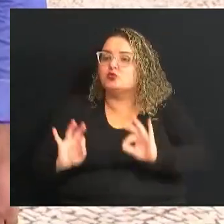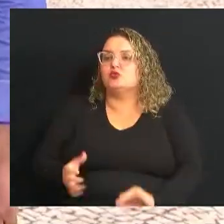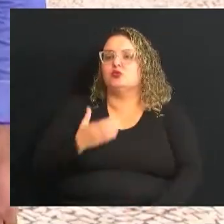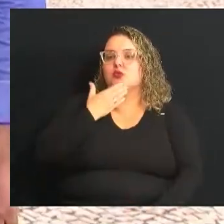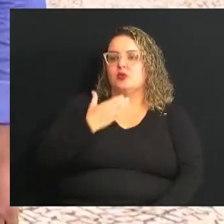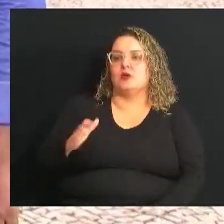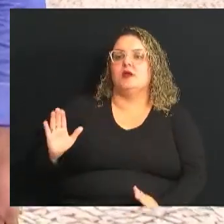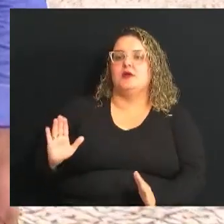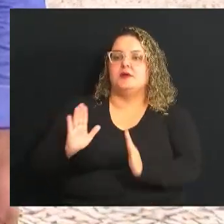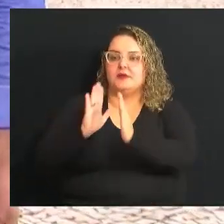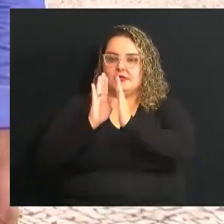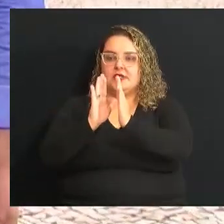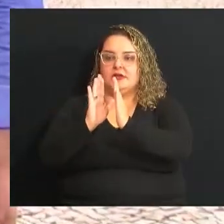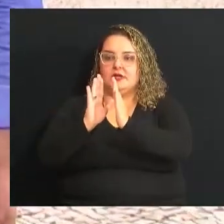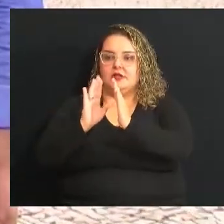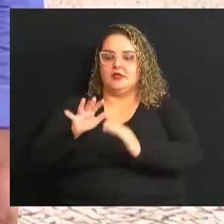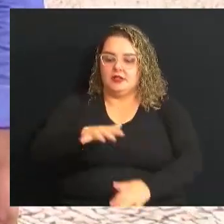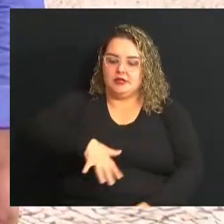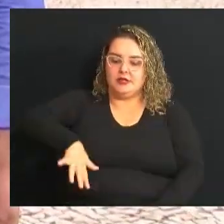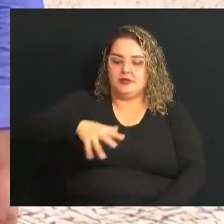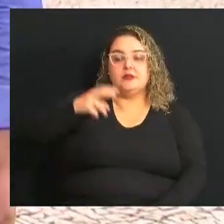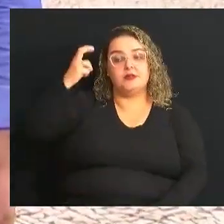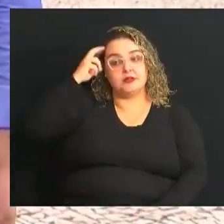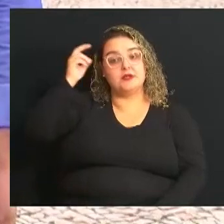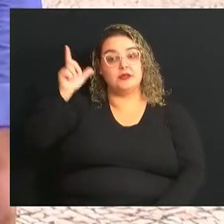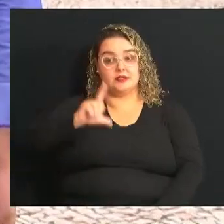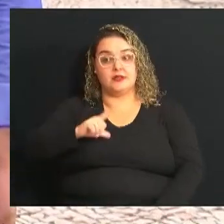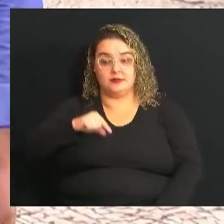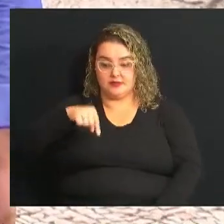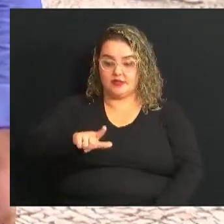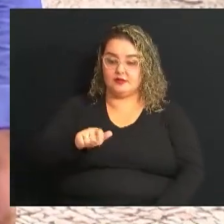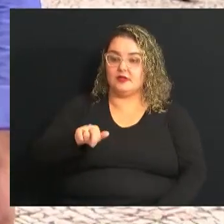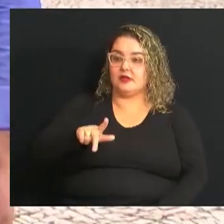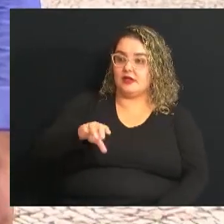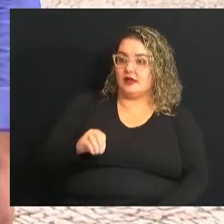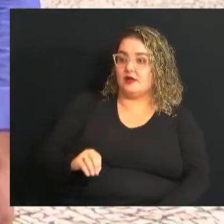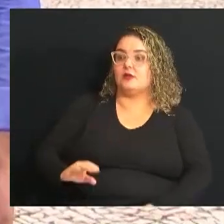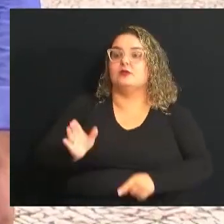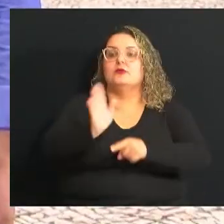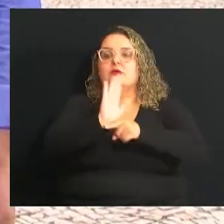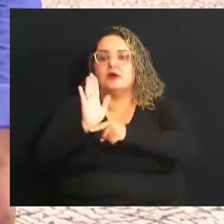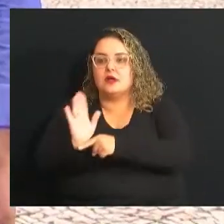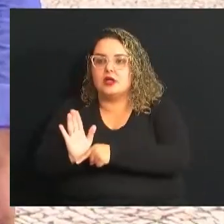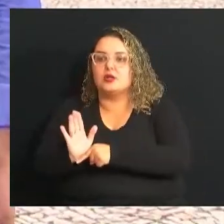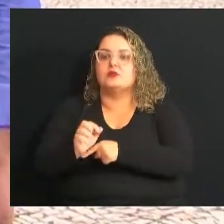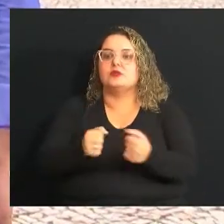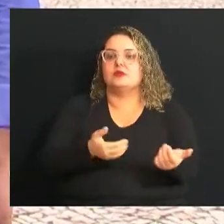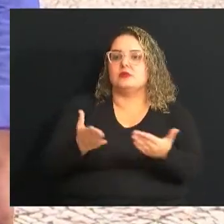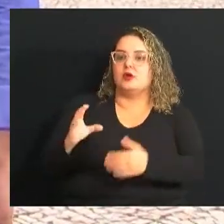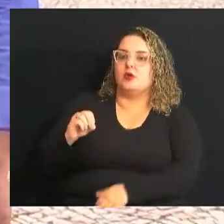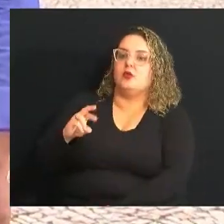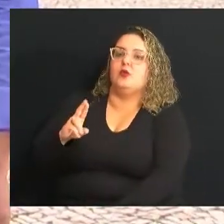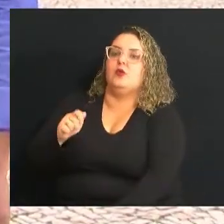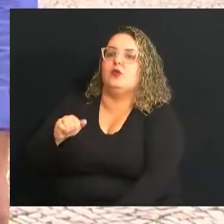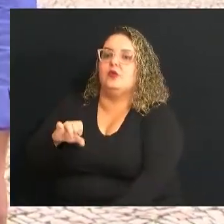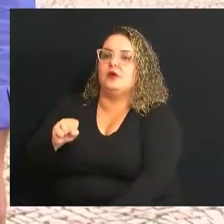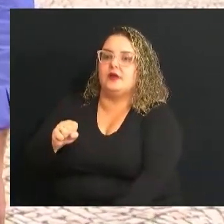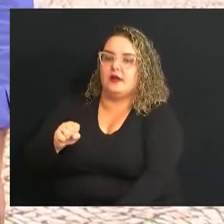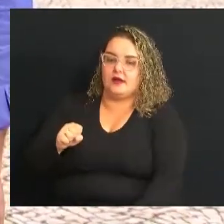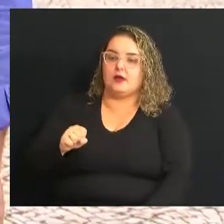Os food trucks com a comercialização de comidas e bebidas, sendo água, refrigerante, suco e